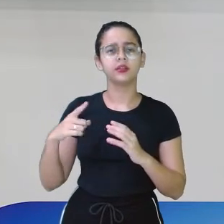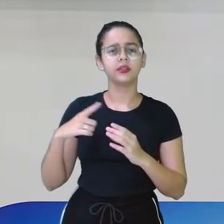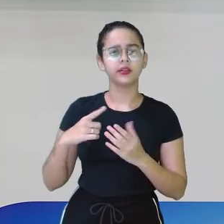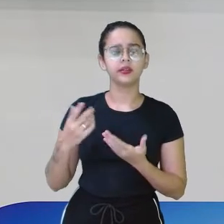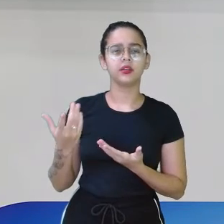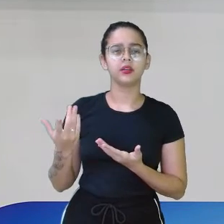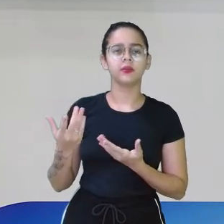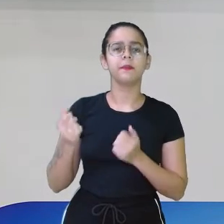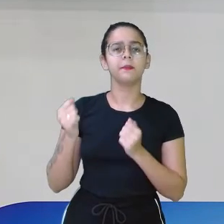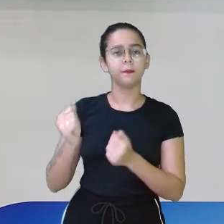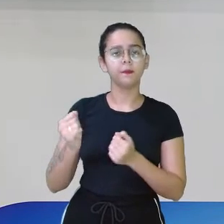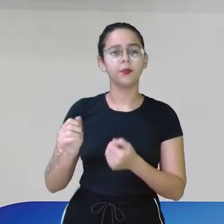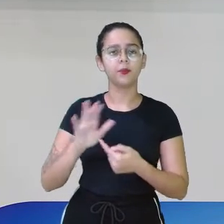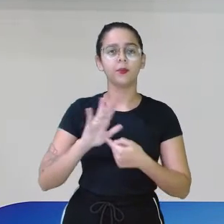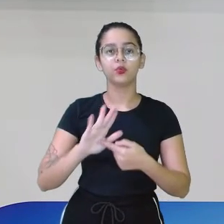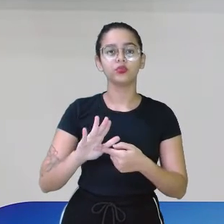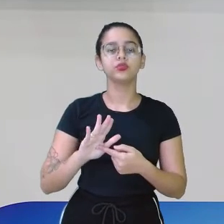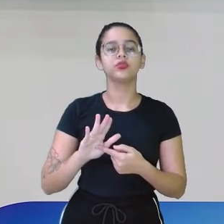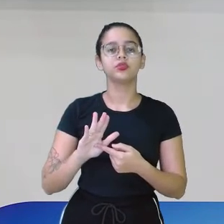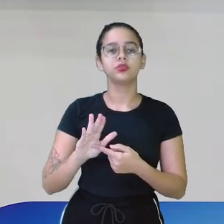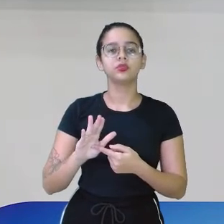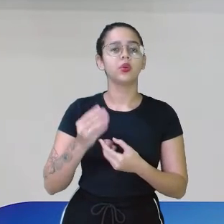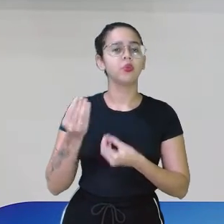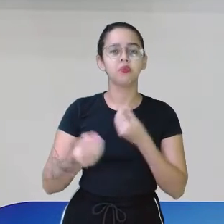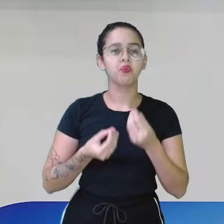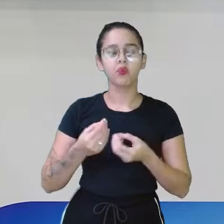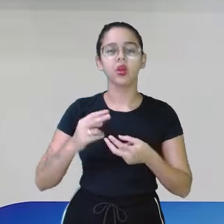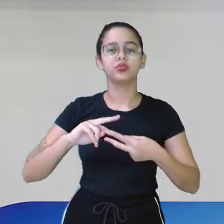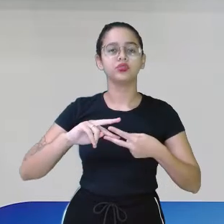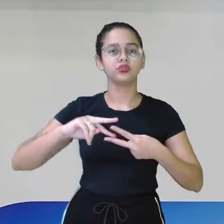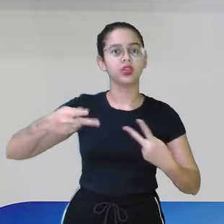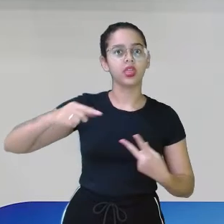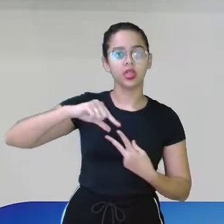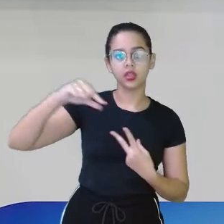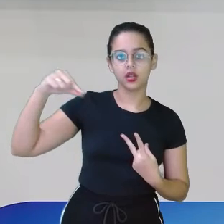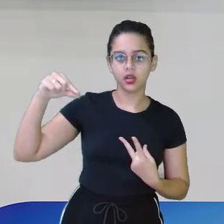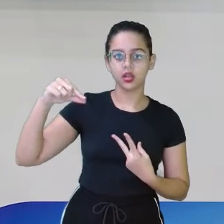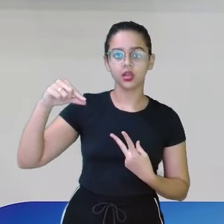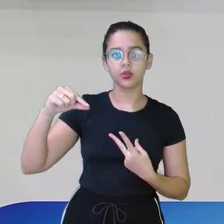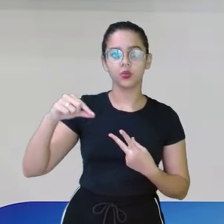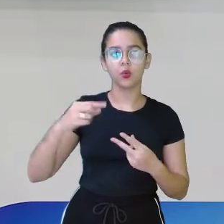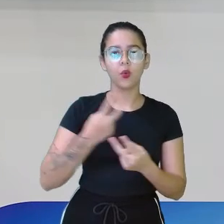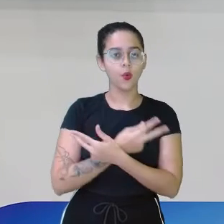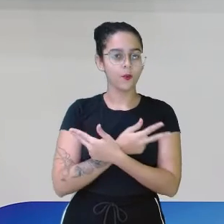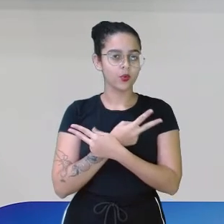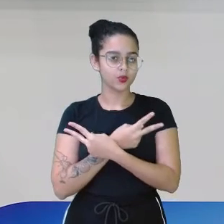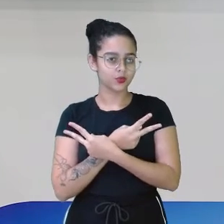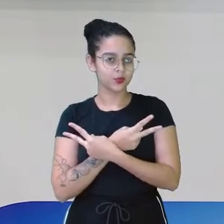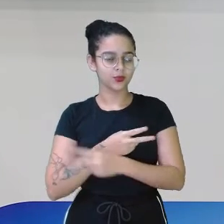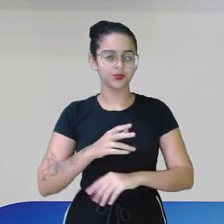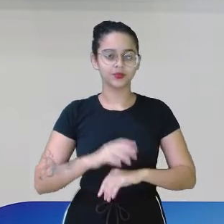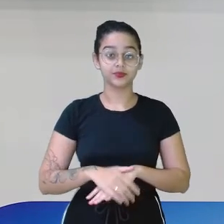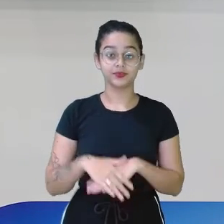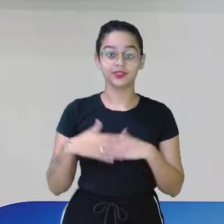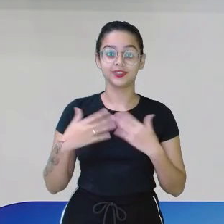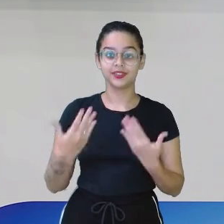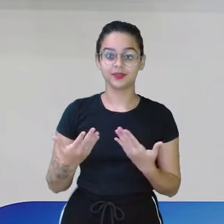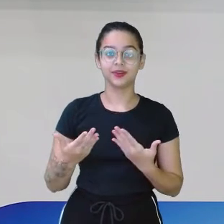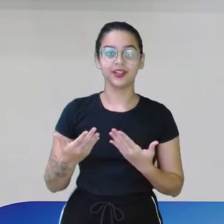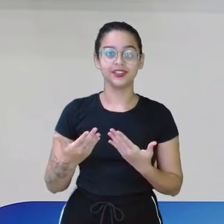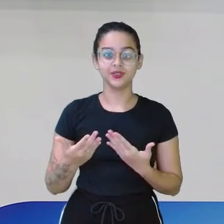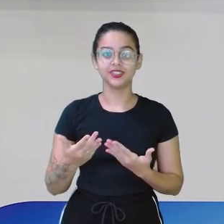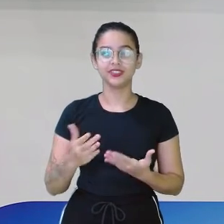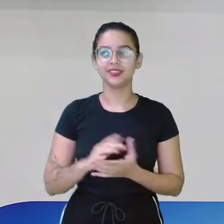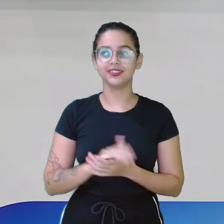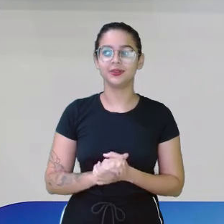fenotípicas podem ser expressas através desses genes alelos aí nos cromossomos homólogos, tá certo? Então, vamos ver um